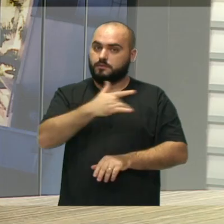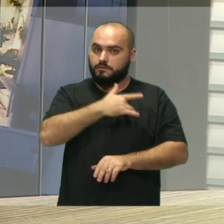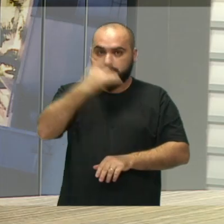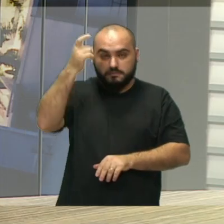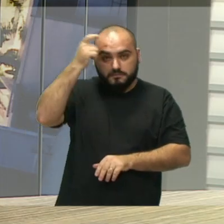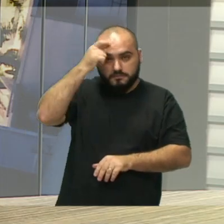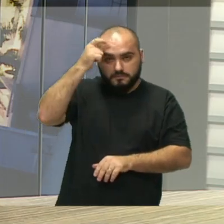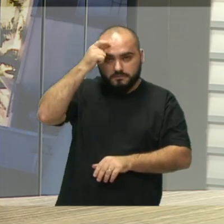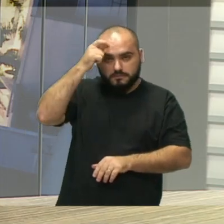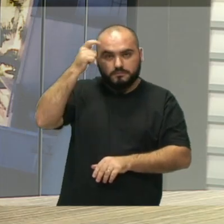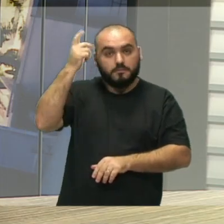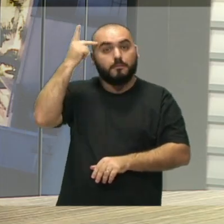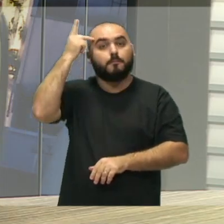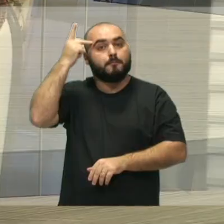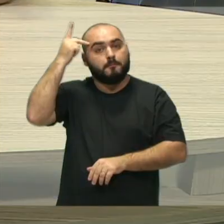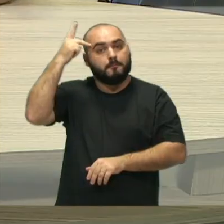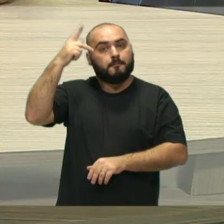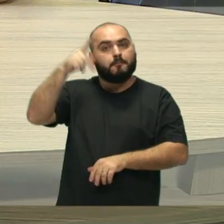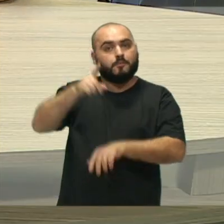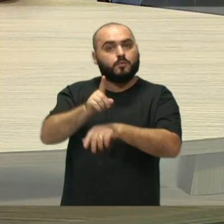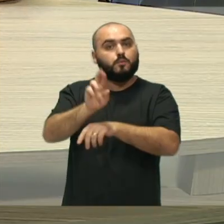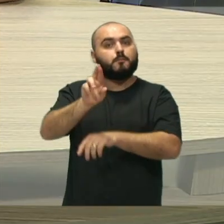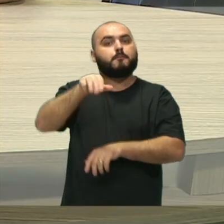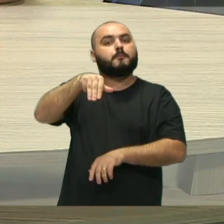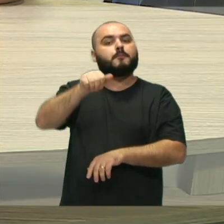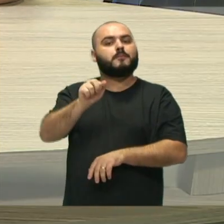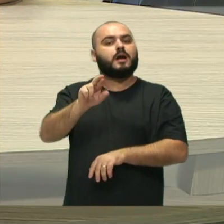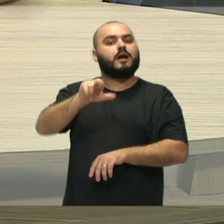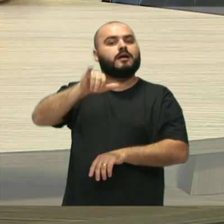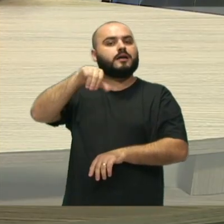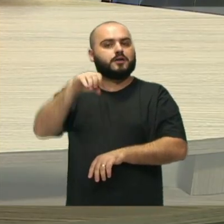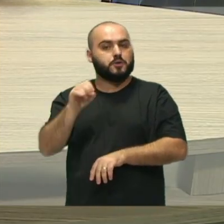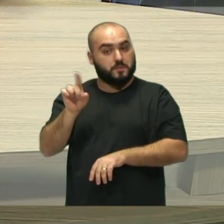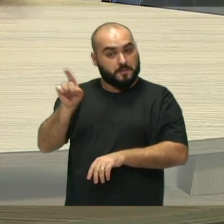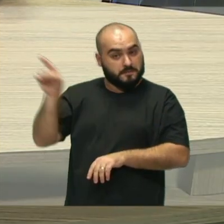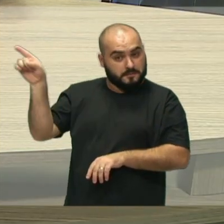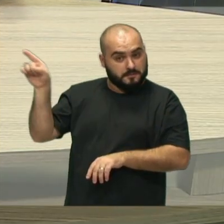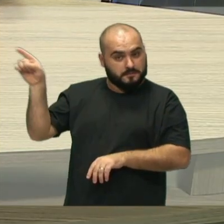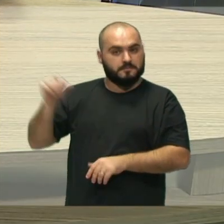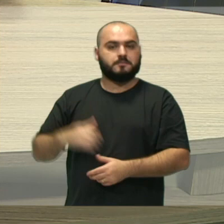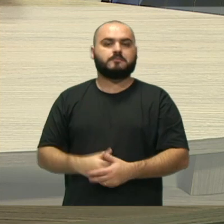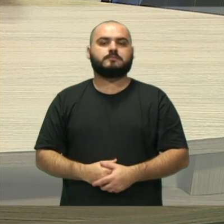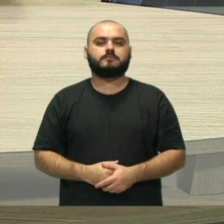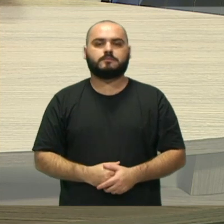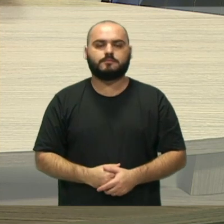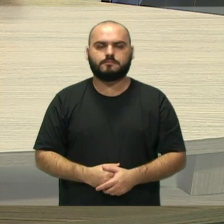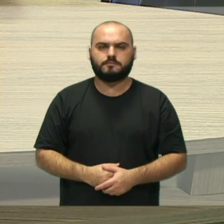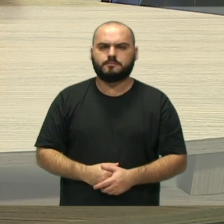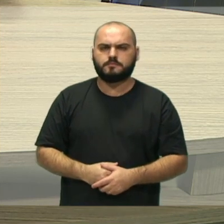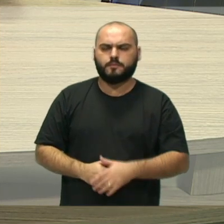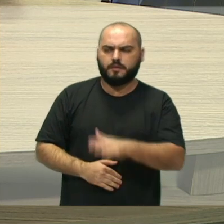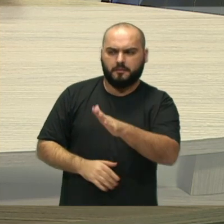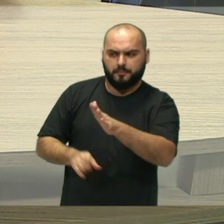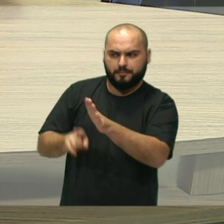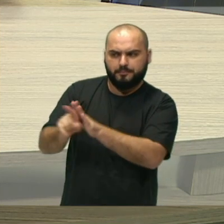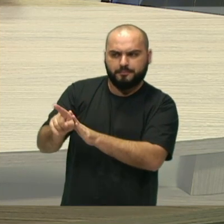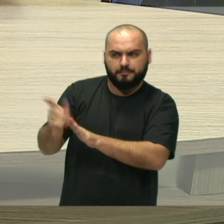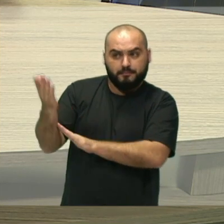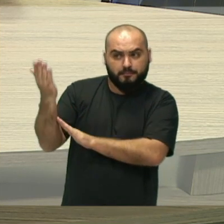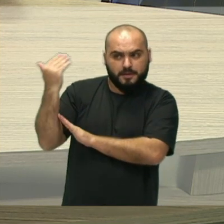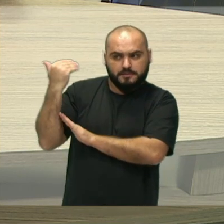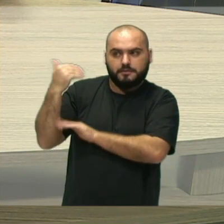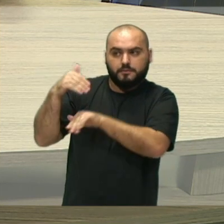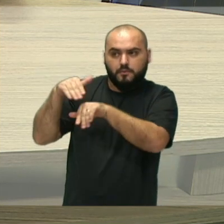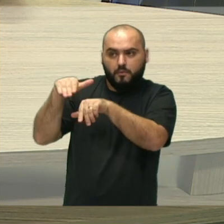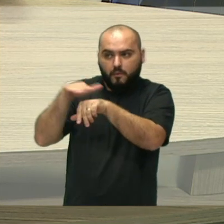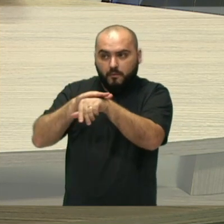Mário João Bizzi Júnior. Doutor Mário, nós conversávamos agora há pouco, né, a respeito dos estigmas